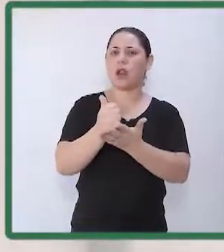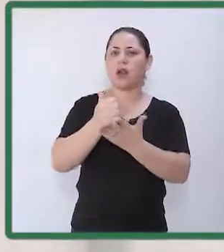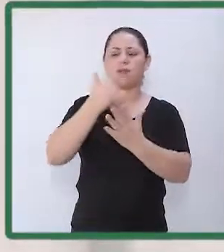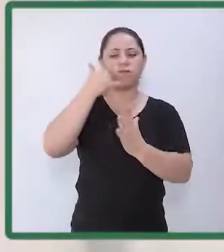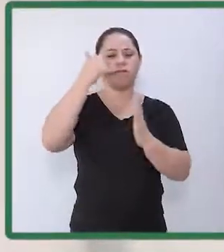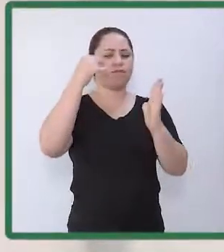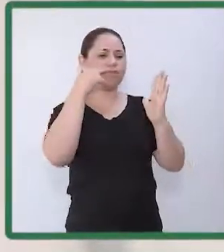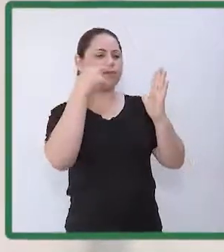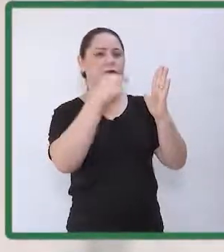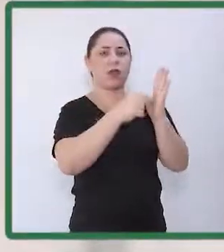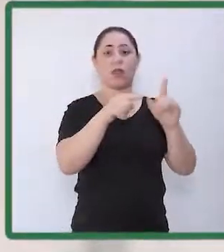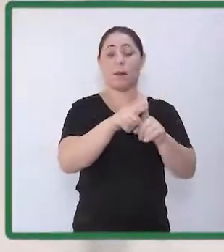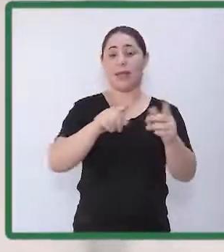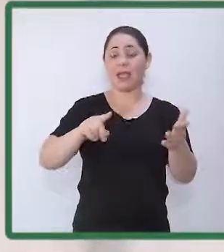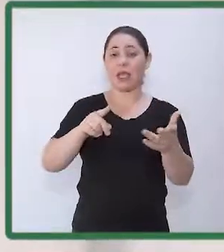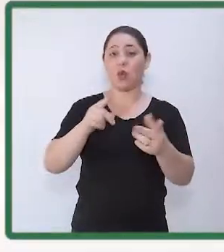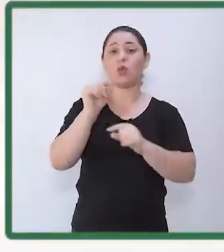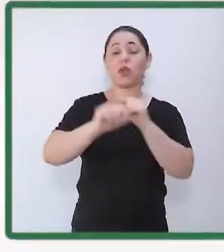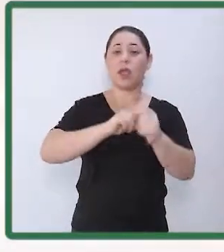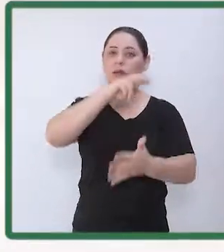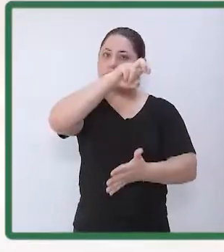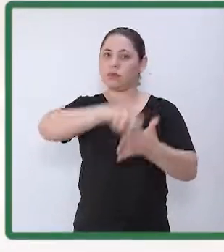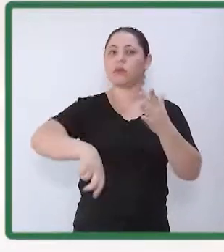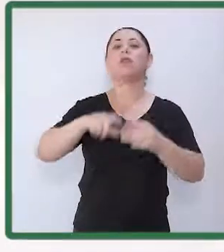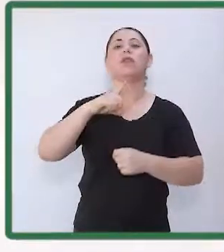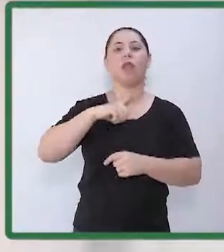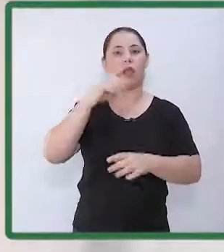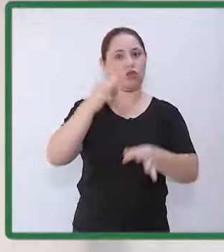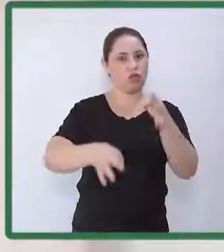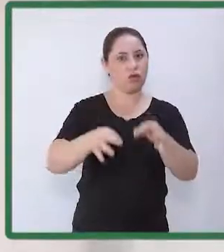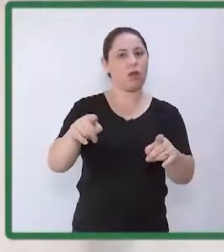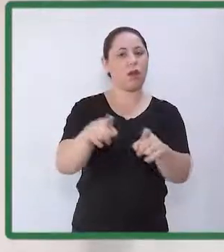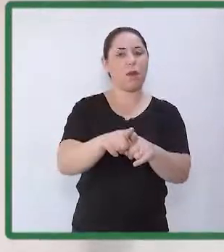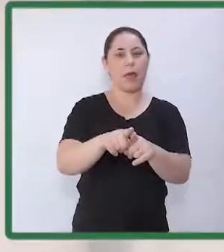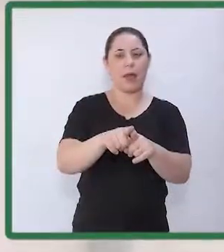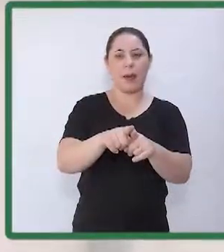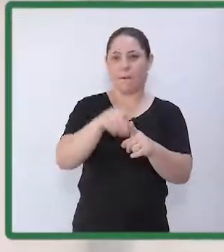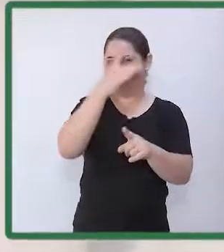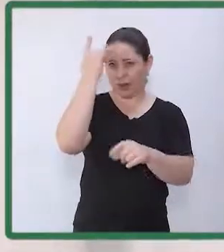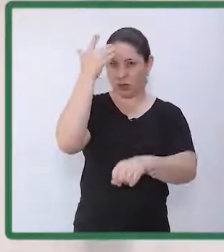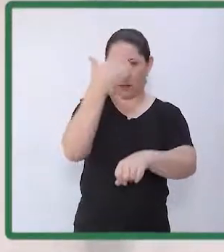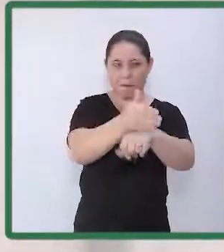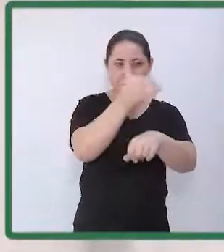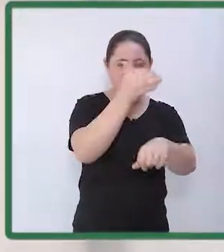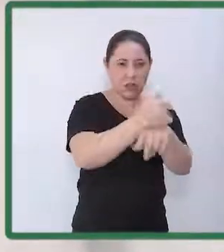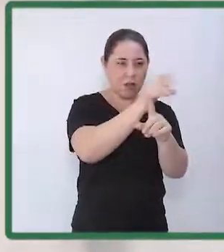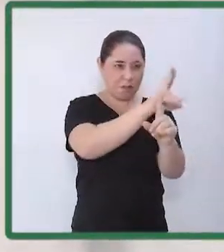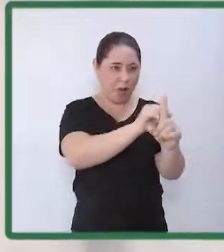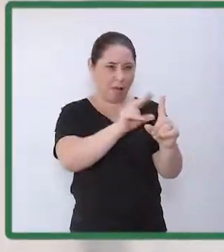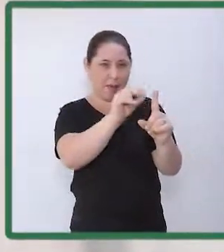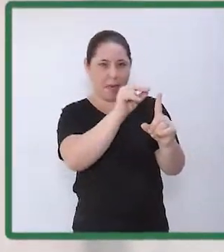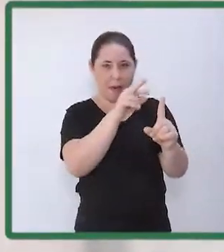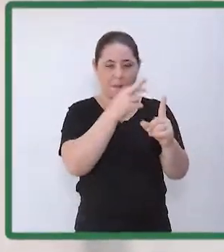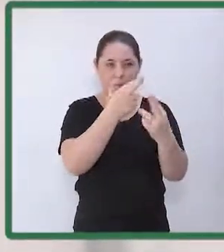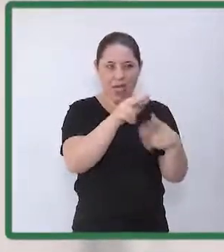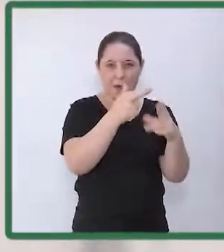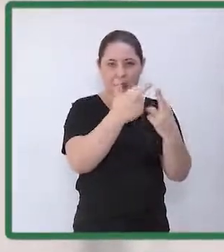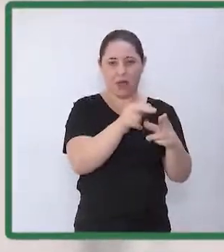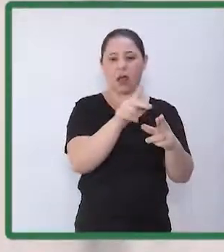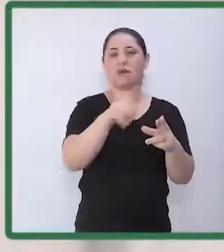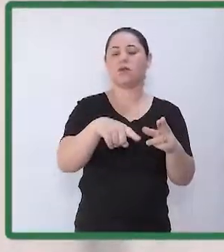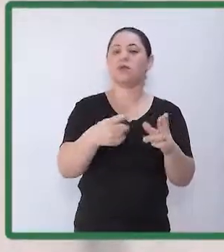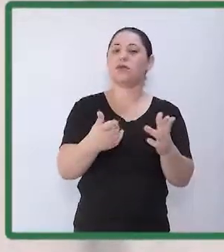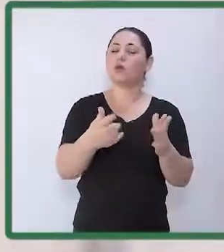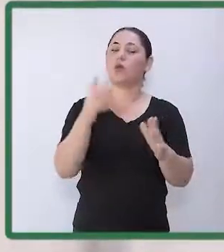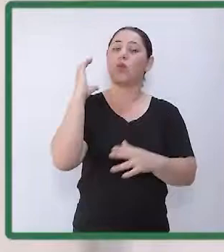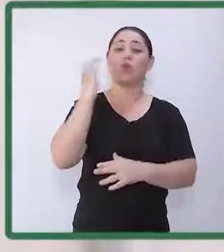que denunciar, e as sanções a essa pessoa que está praticando esse tipo de atitude